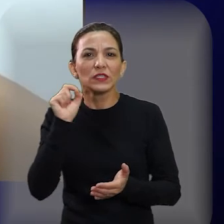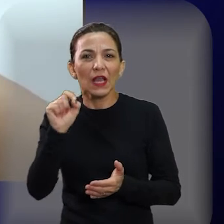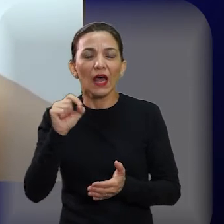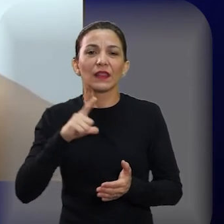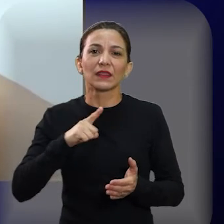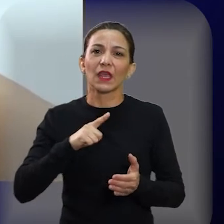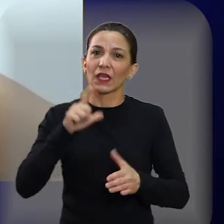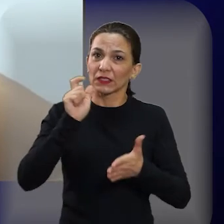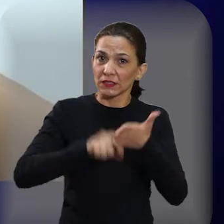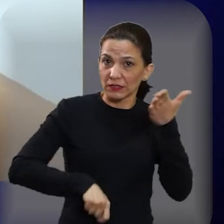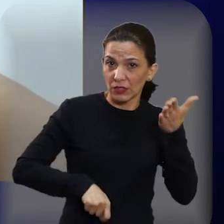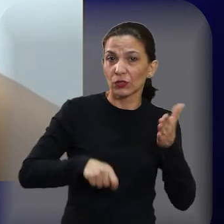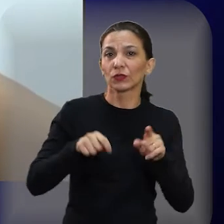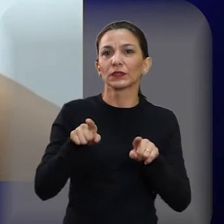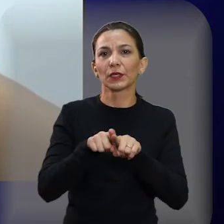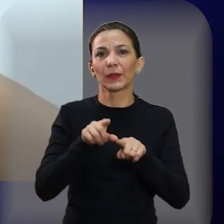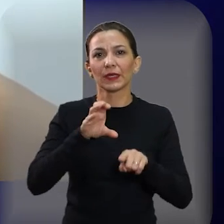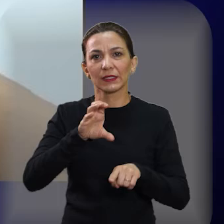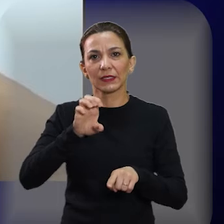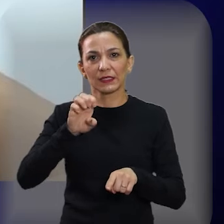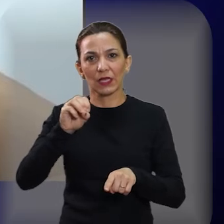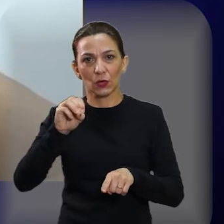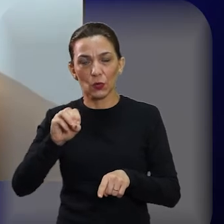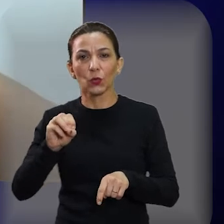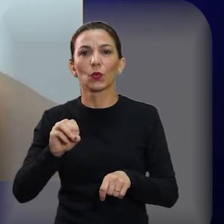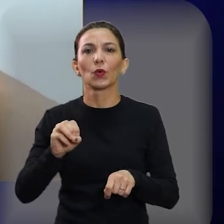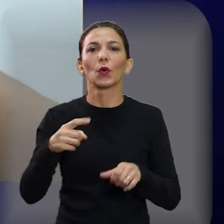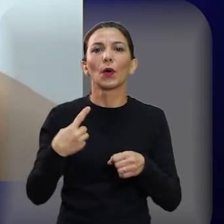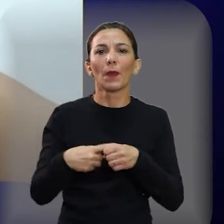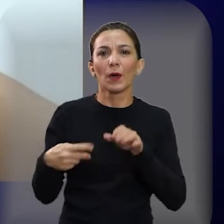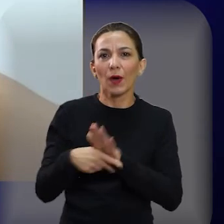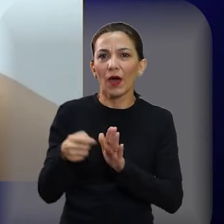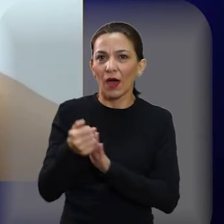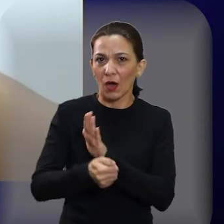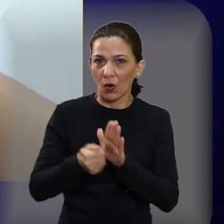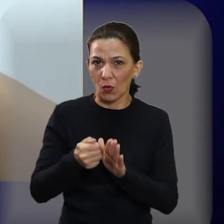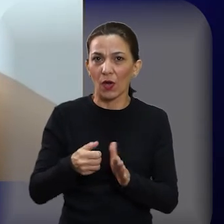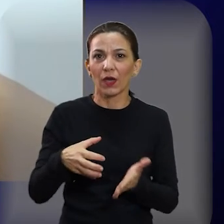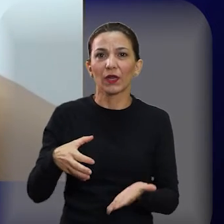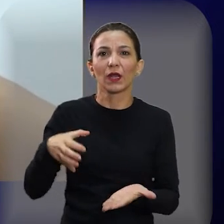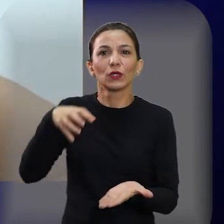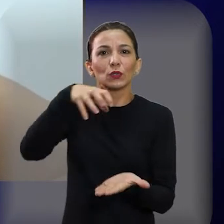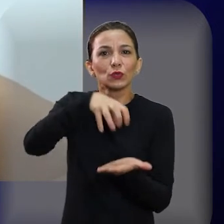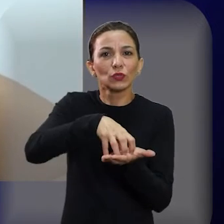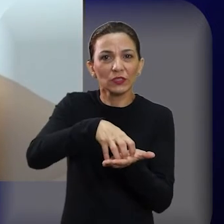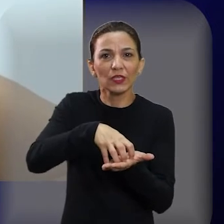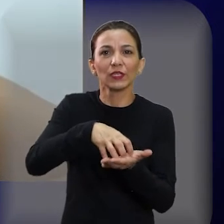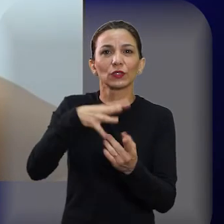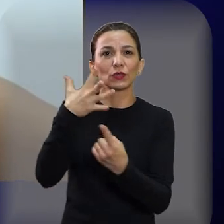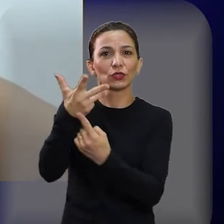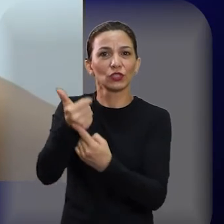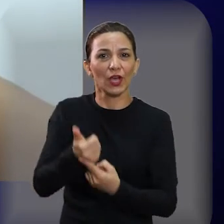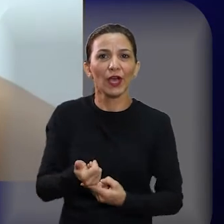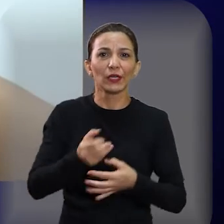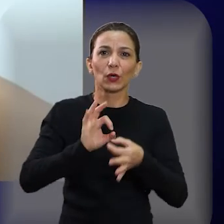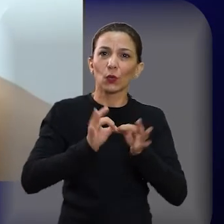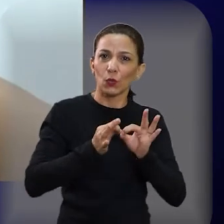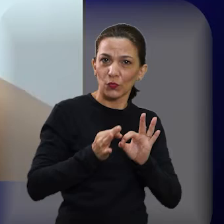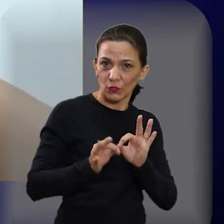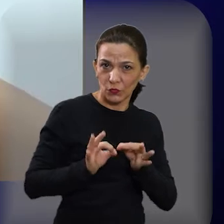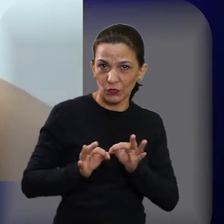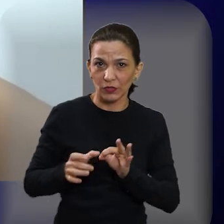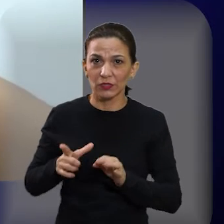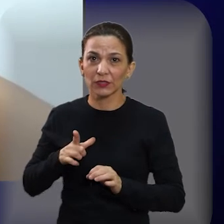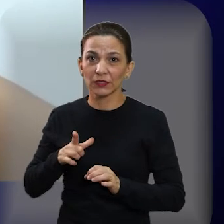Vale Verde, no Céu das Artes, que é lá no Jardim São Rafael, no Centro de Artes e Ofícios